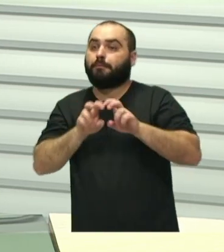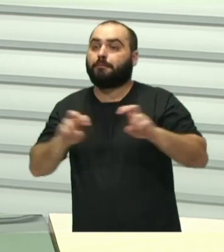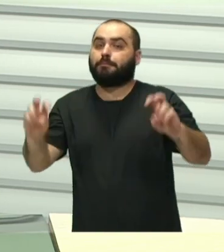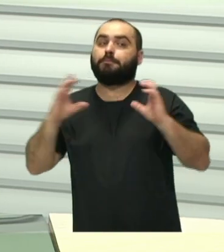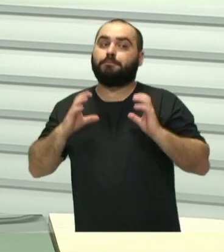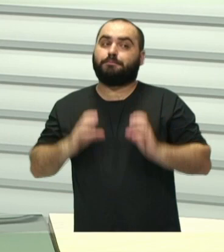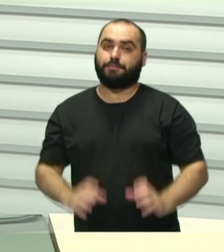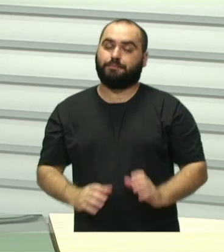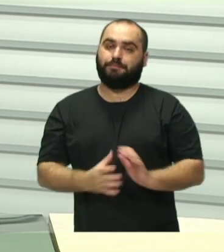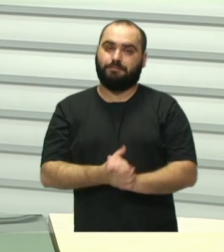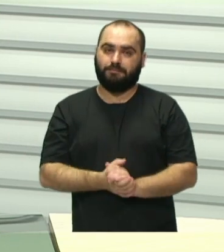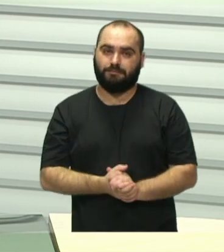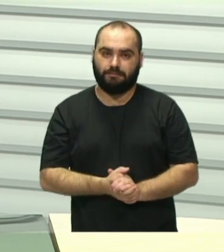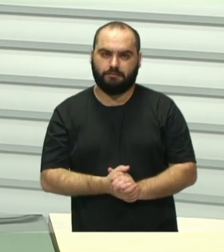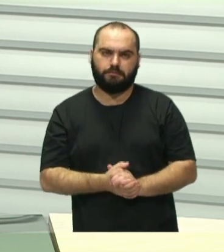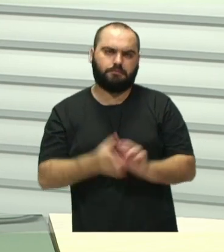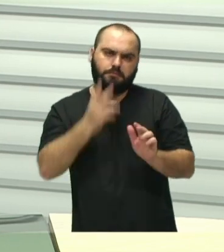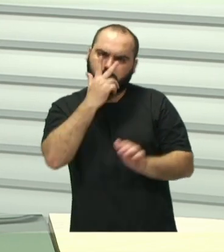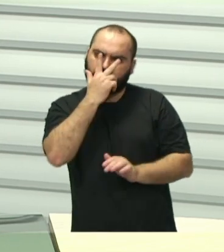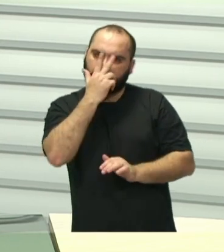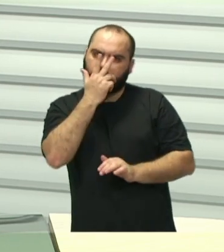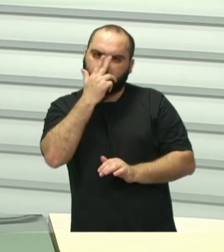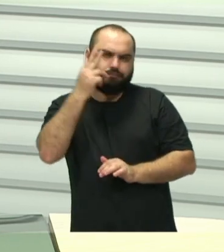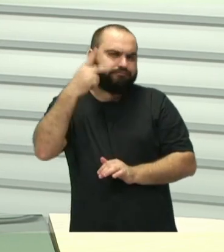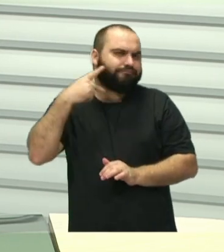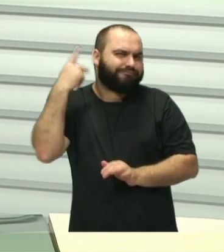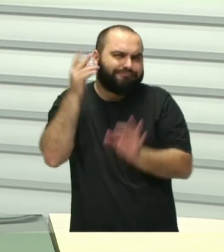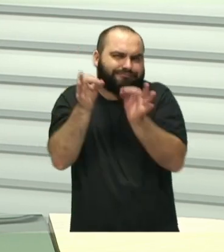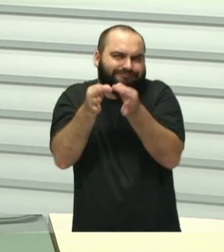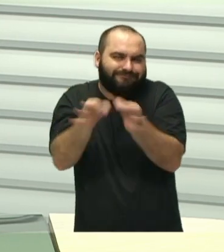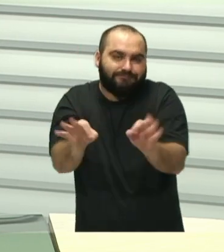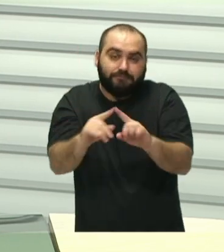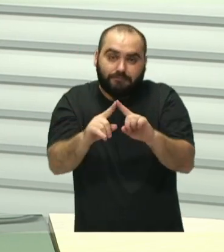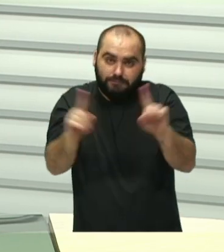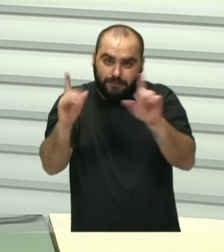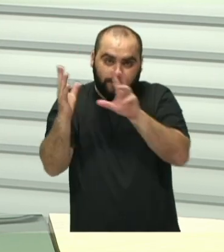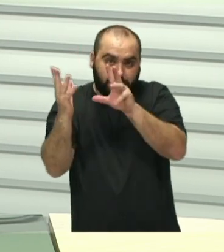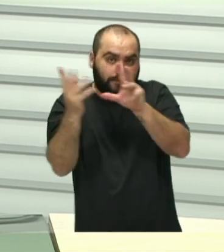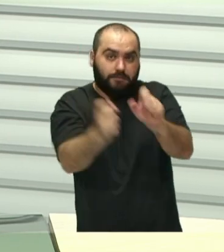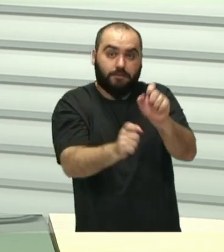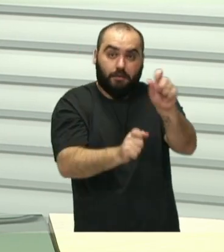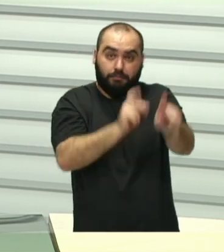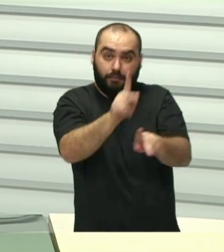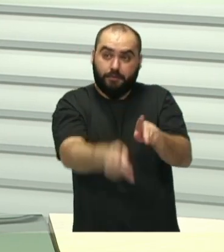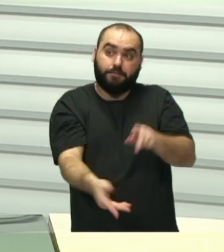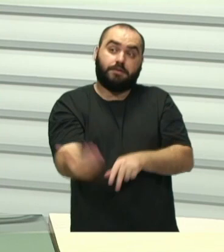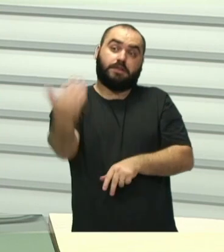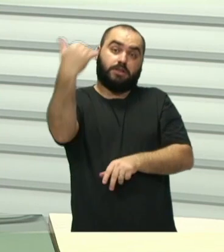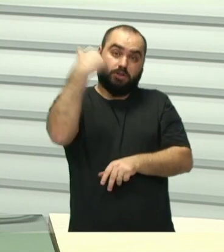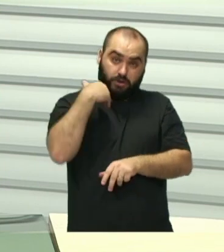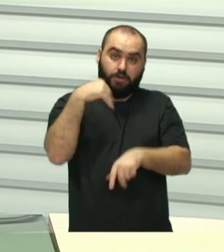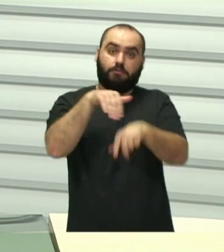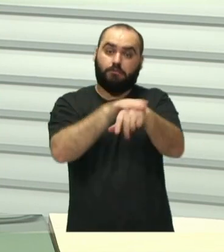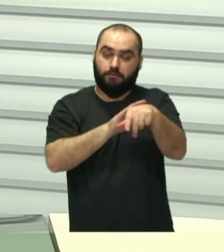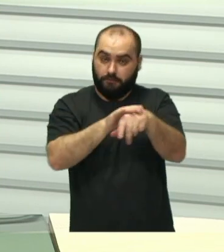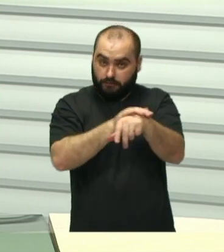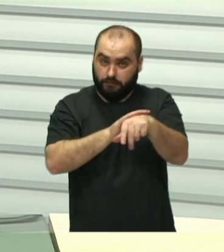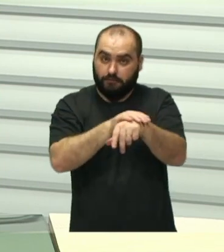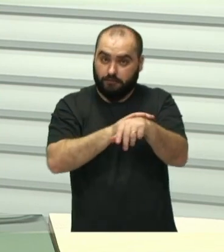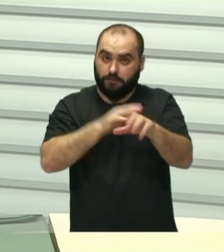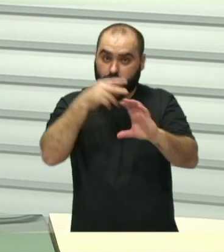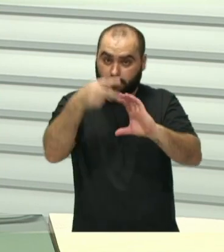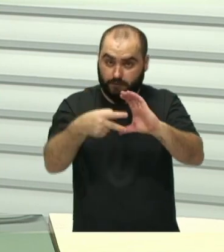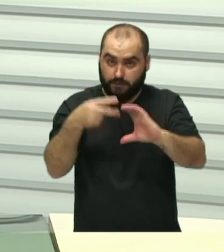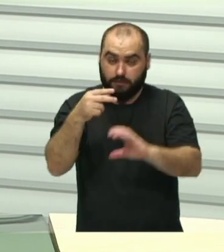não é porque Aparentemente parece até uma política simples mas todos tendemos nos procuram que vem buscar o